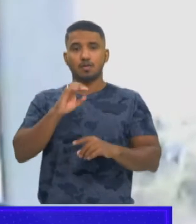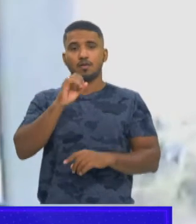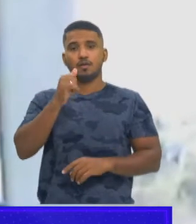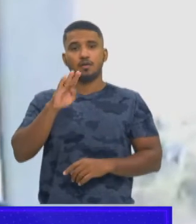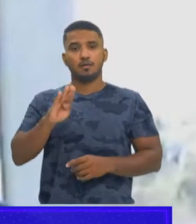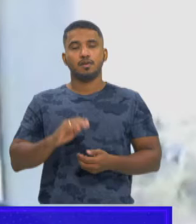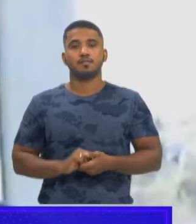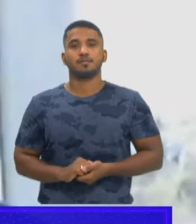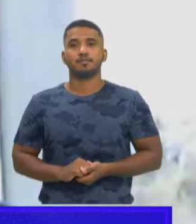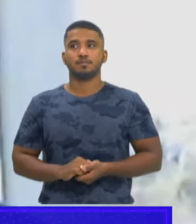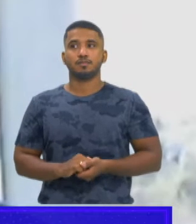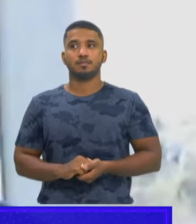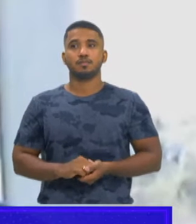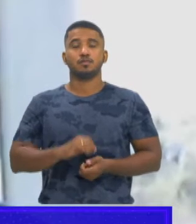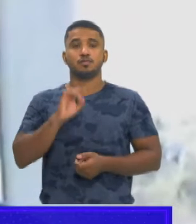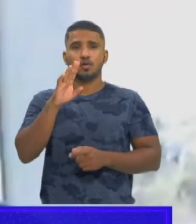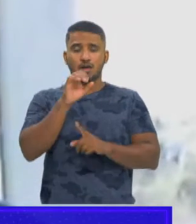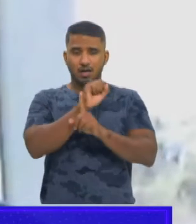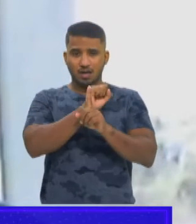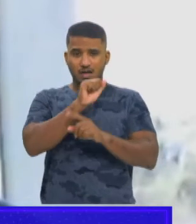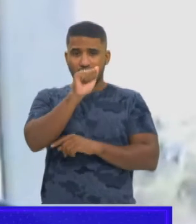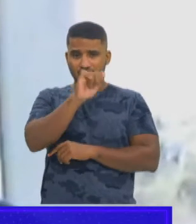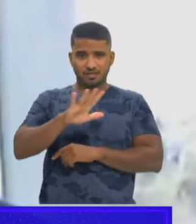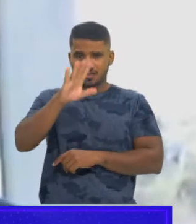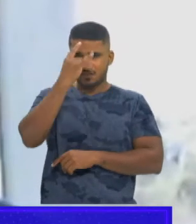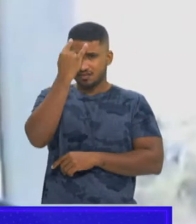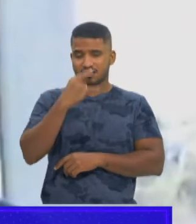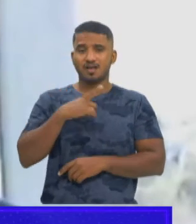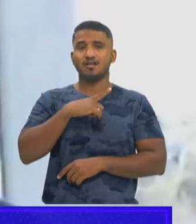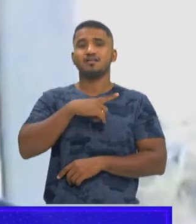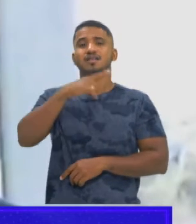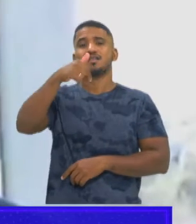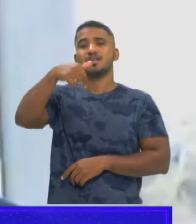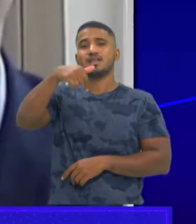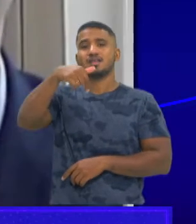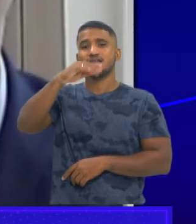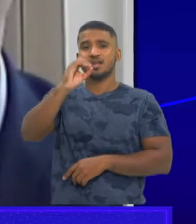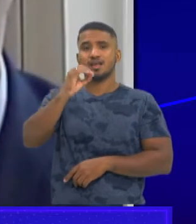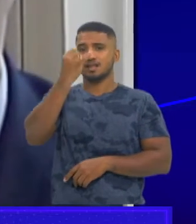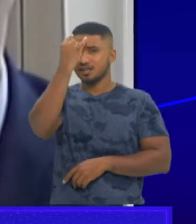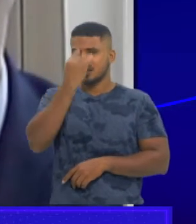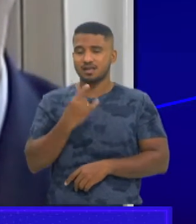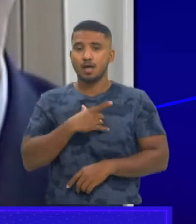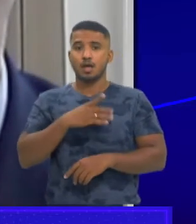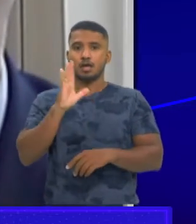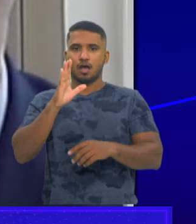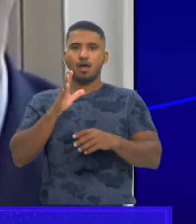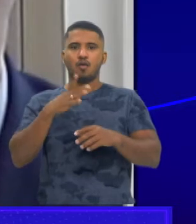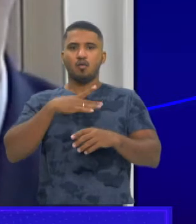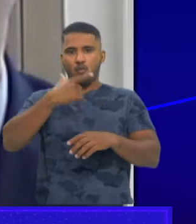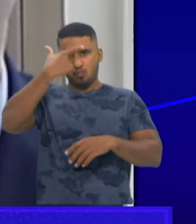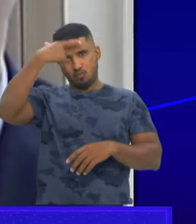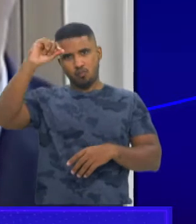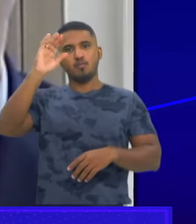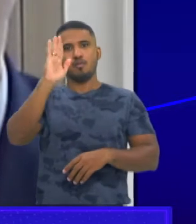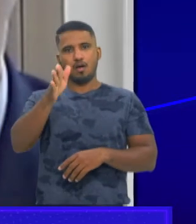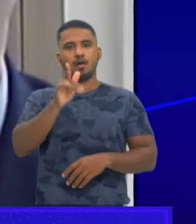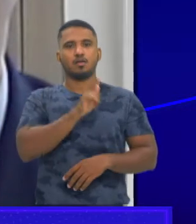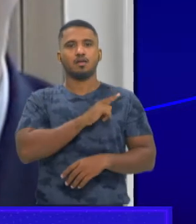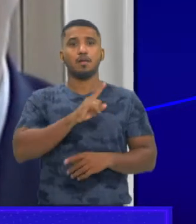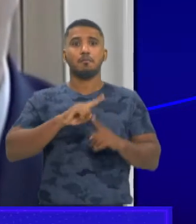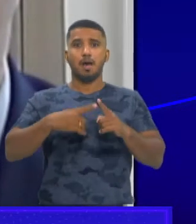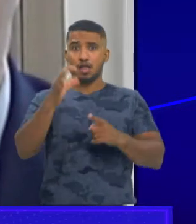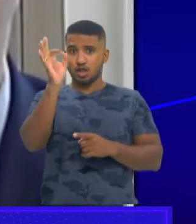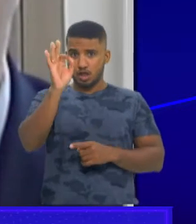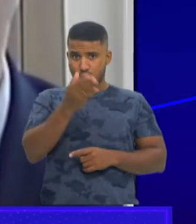frente da presidência da Comissão de Defesa do Direito das Pessoas com Deficiência da OAB Piauí. Certo, doutor. Só a Associação dos Cegos do